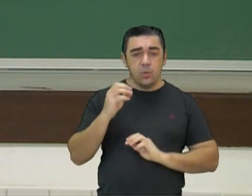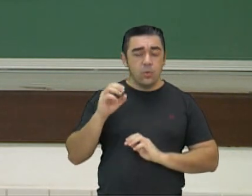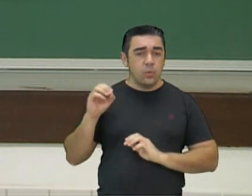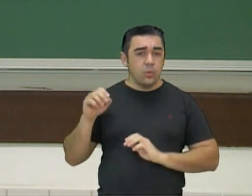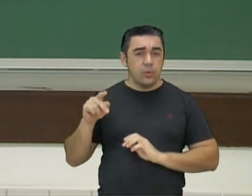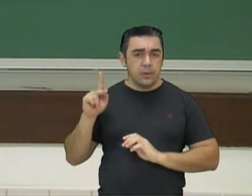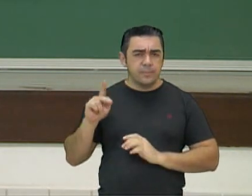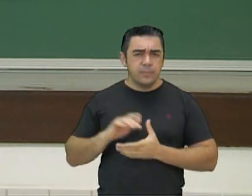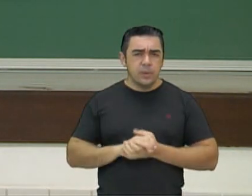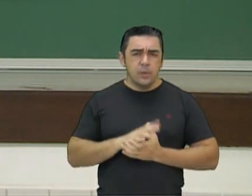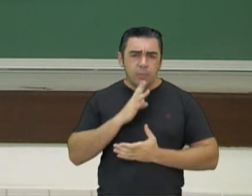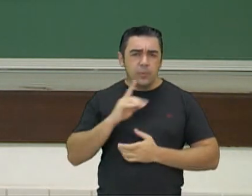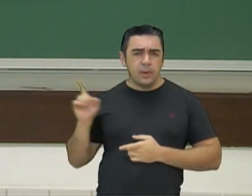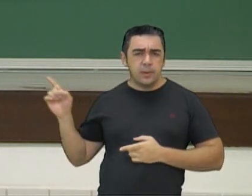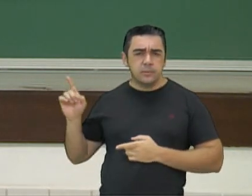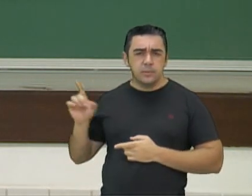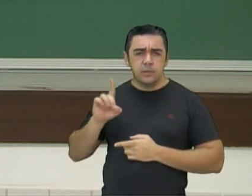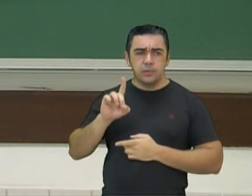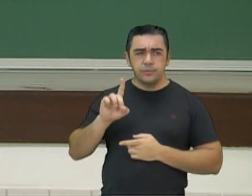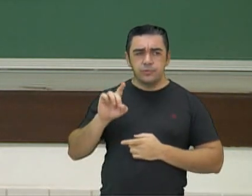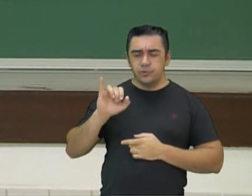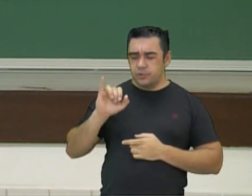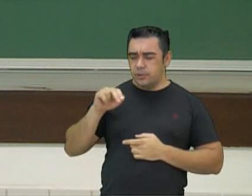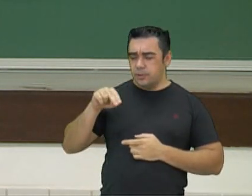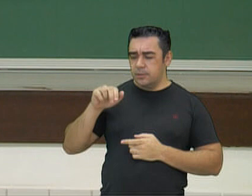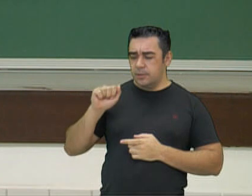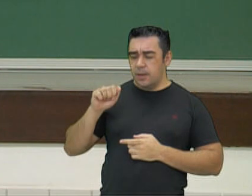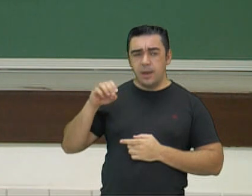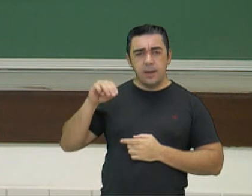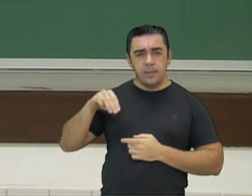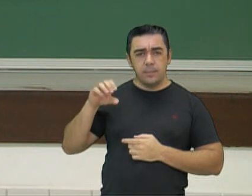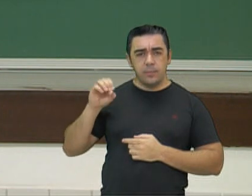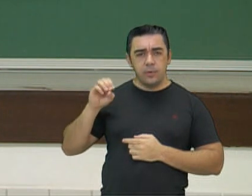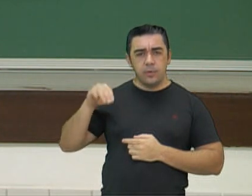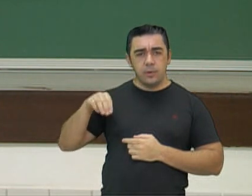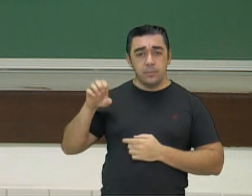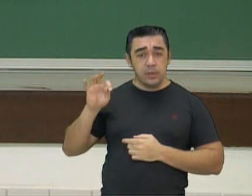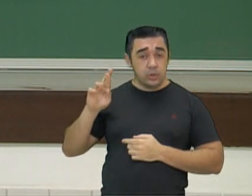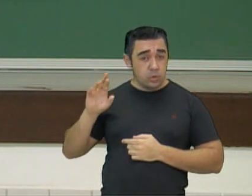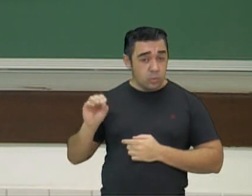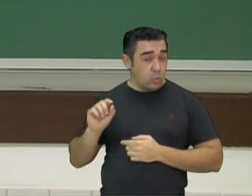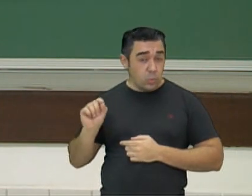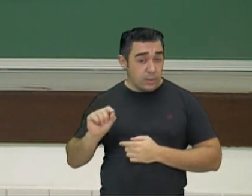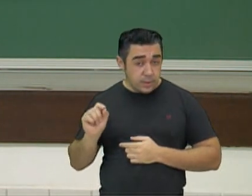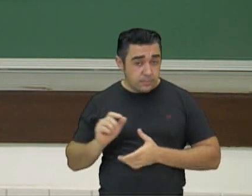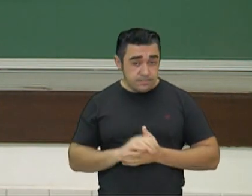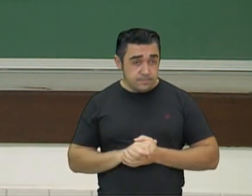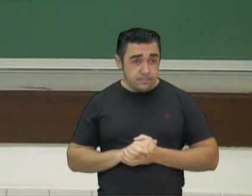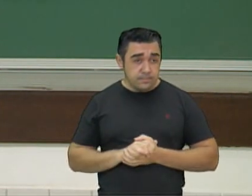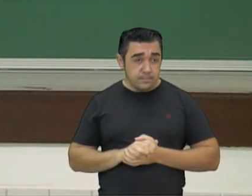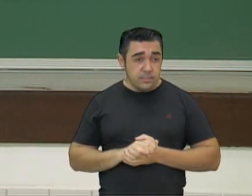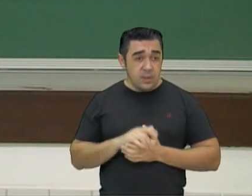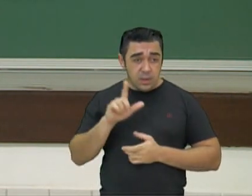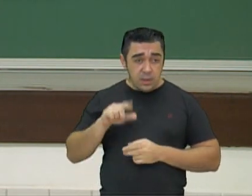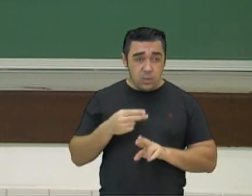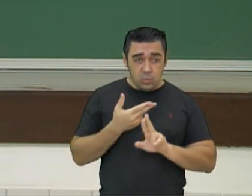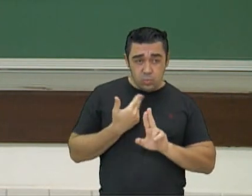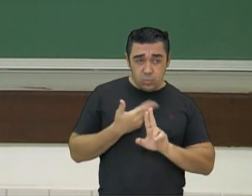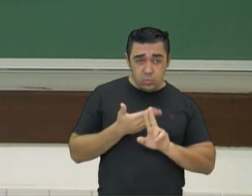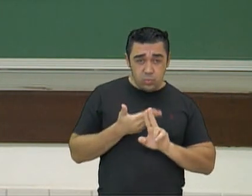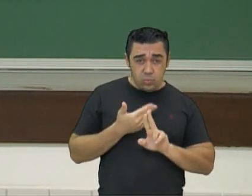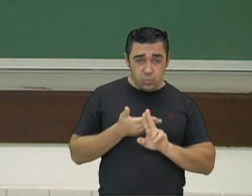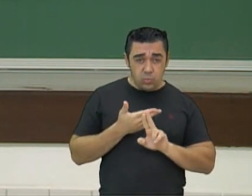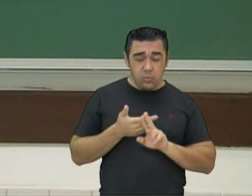chamados dinamômetros, né? O dinamômetro, nada que é mais que é utilizado basicamente